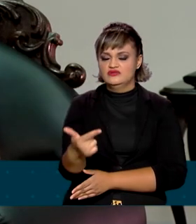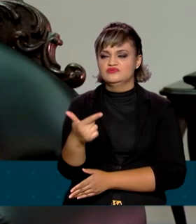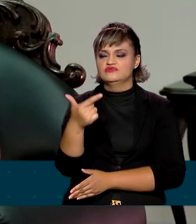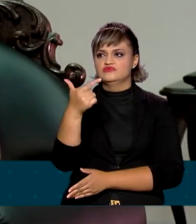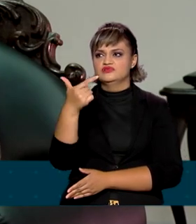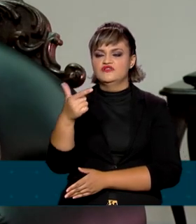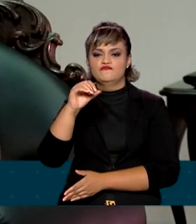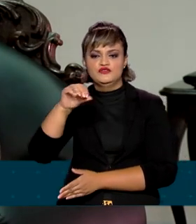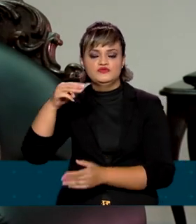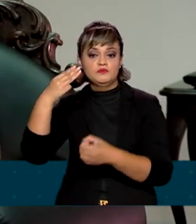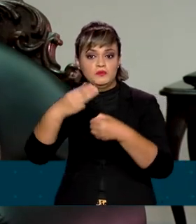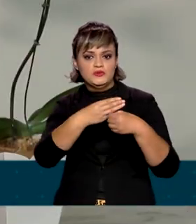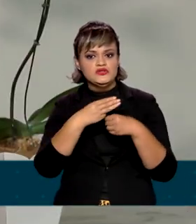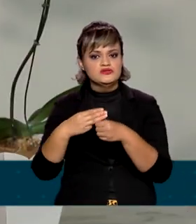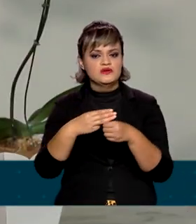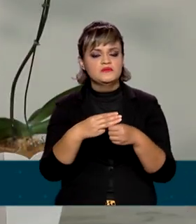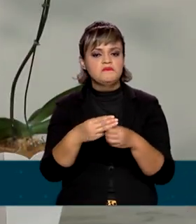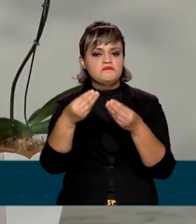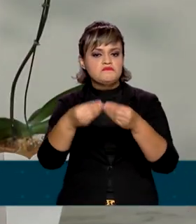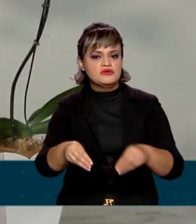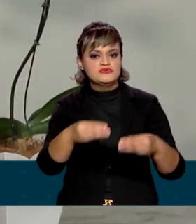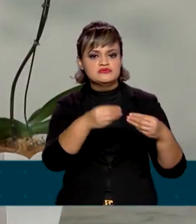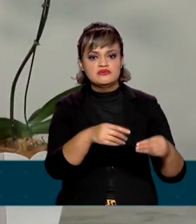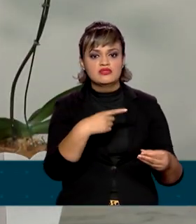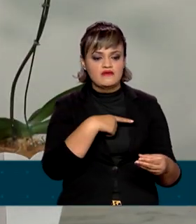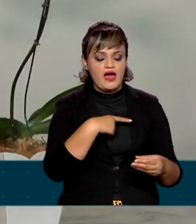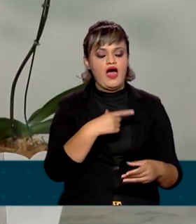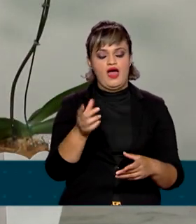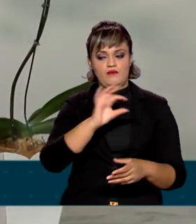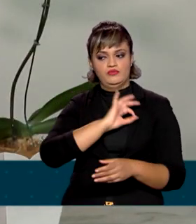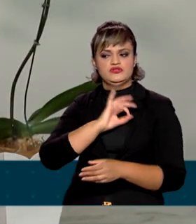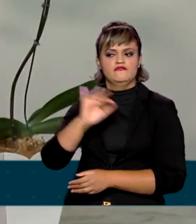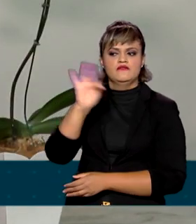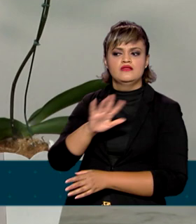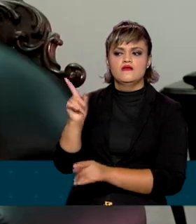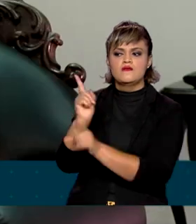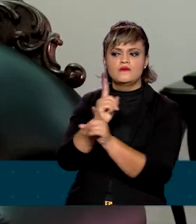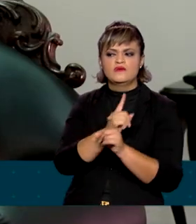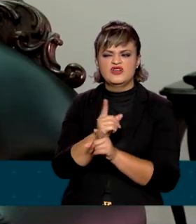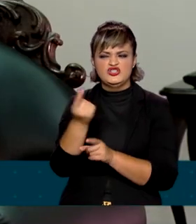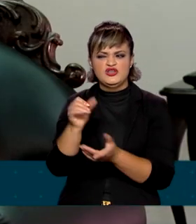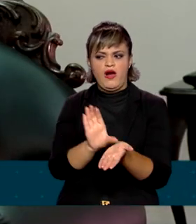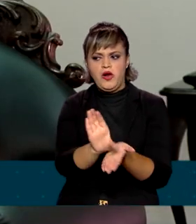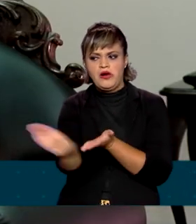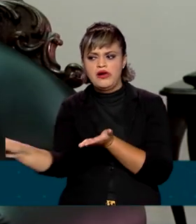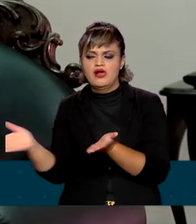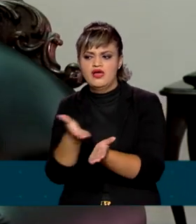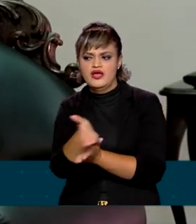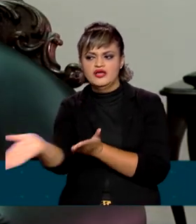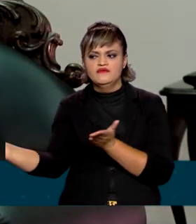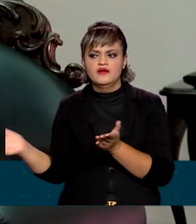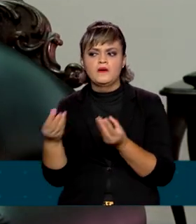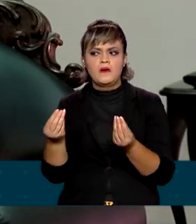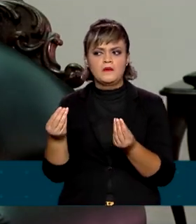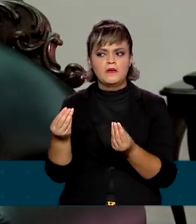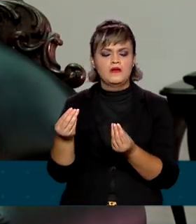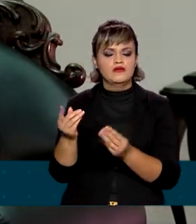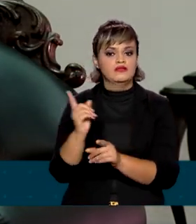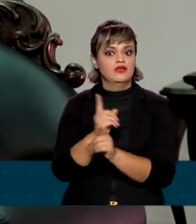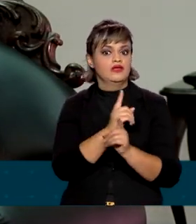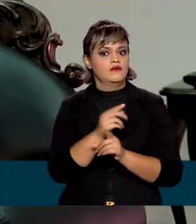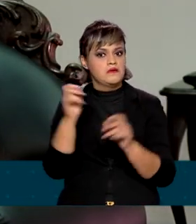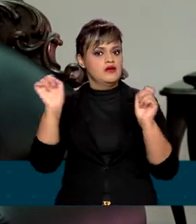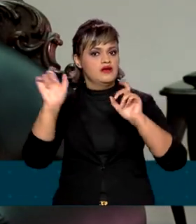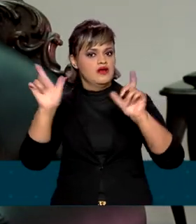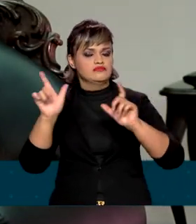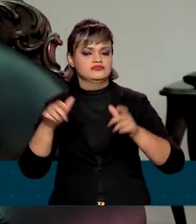220 municípios com operações da polícia federal para evitar para coibir para reprimir os